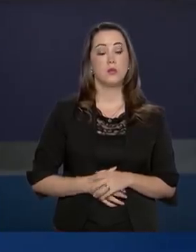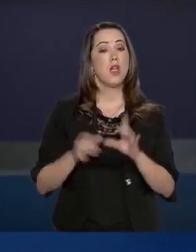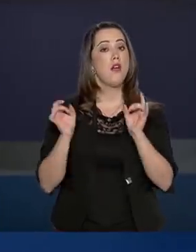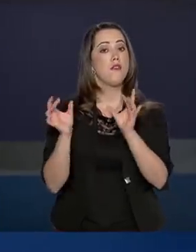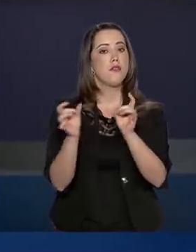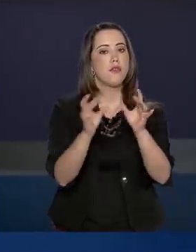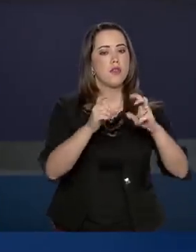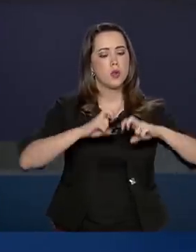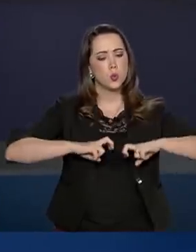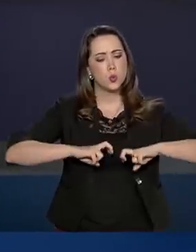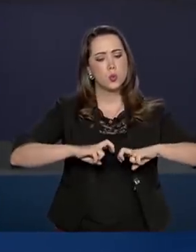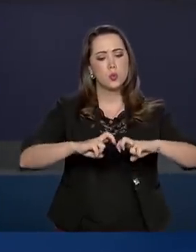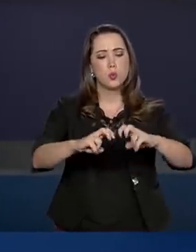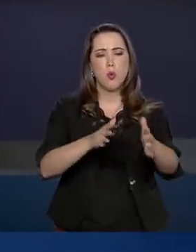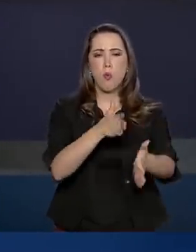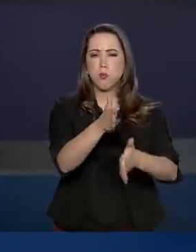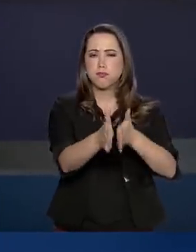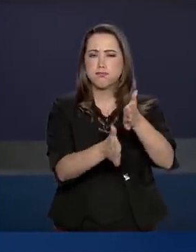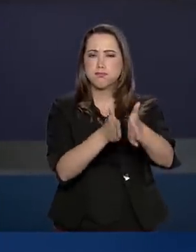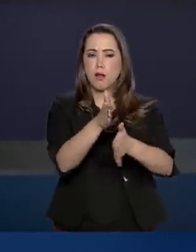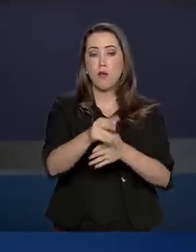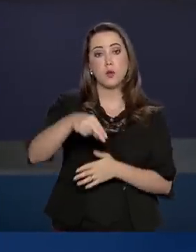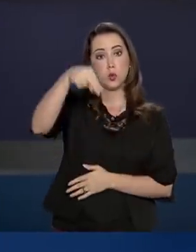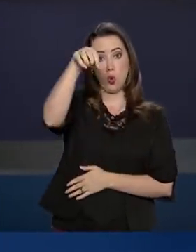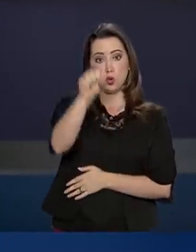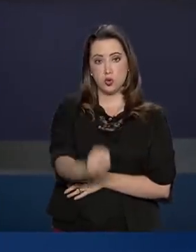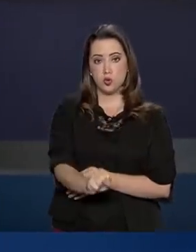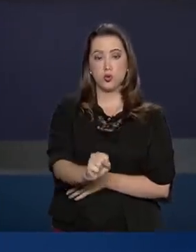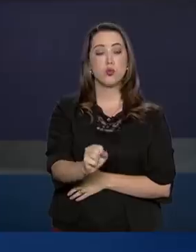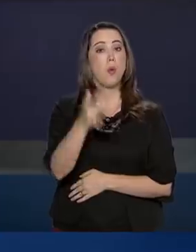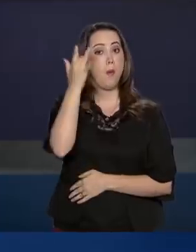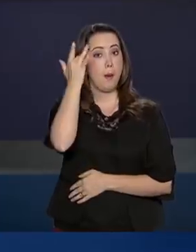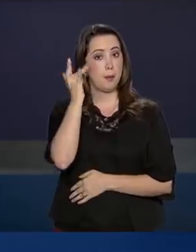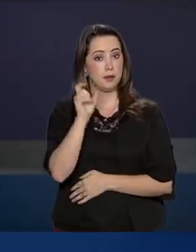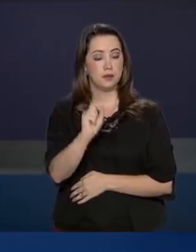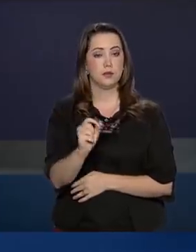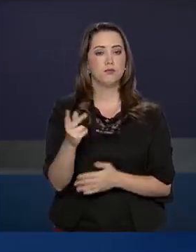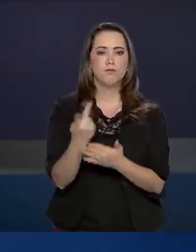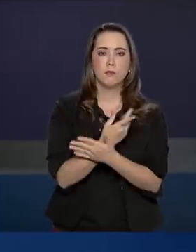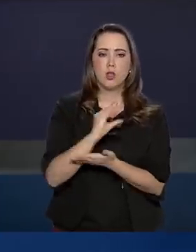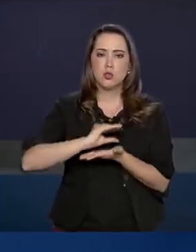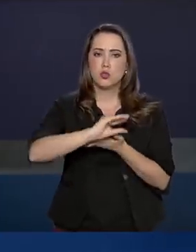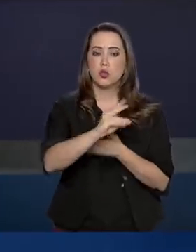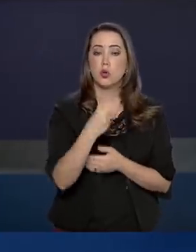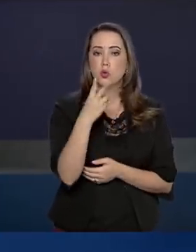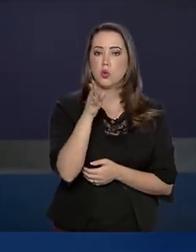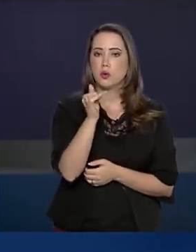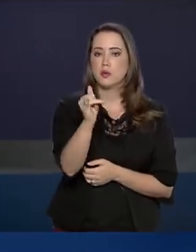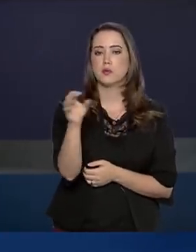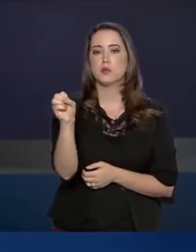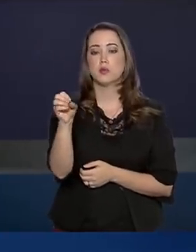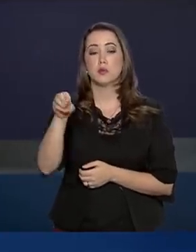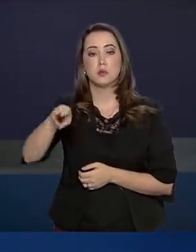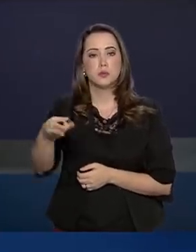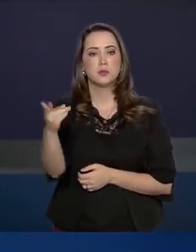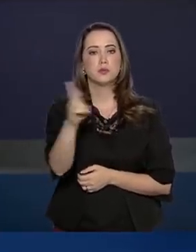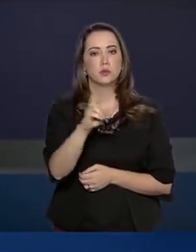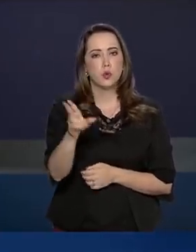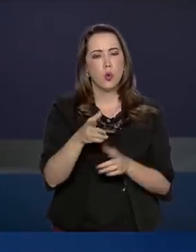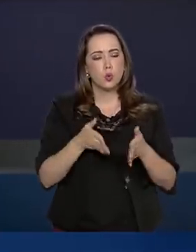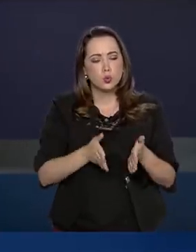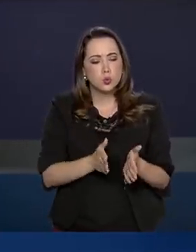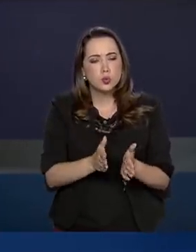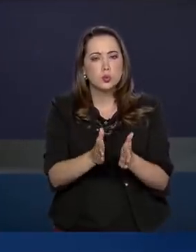Leilão da Ferrovia Norte-Sul marcado para amanhã deve atrair investimentos de 2 bilhões e 800 milhões de reais. O trecho